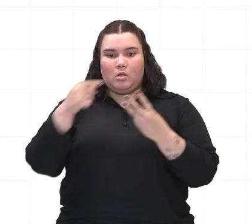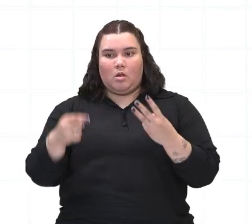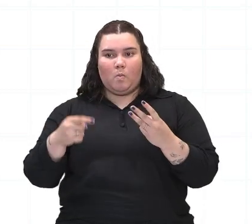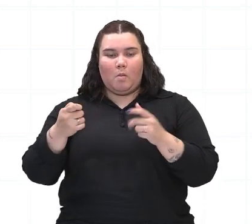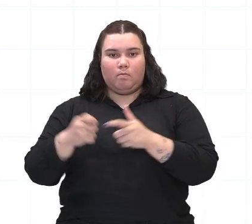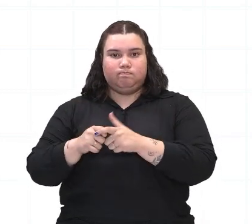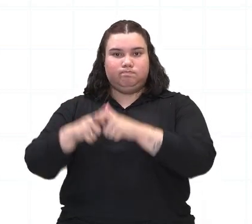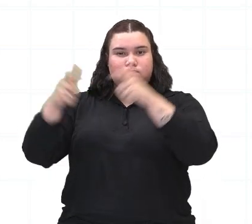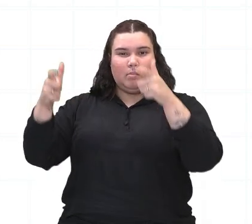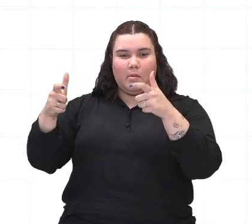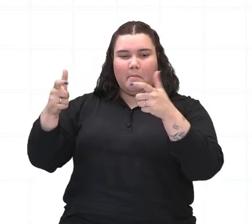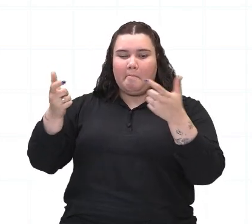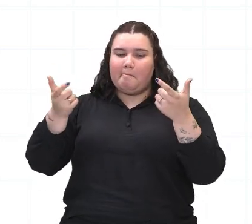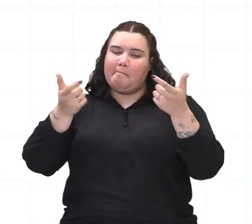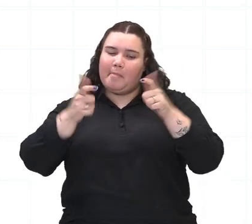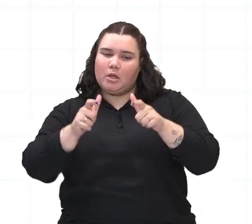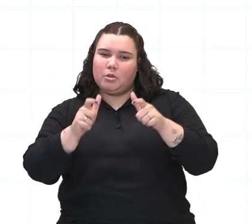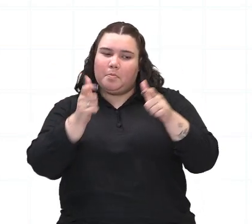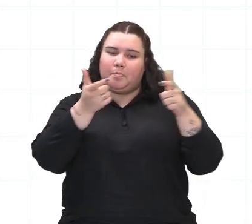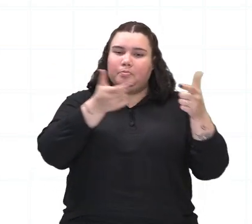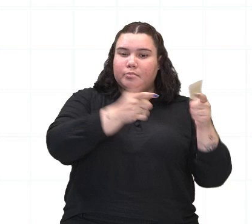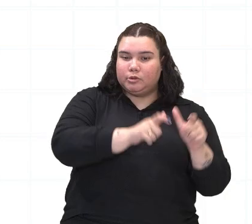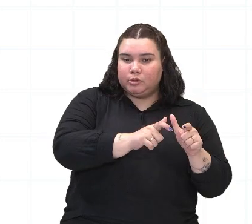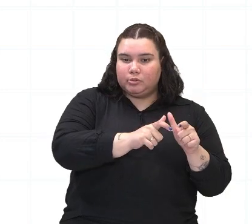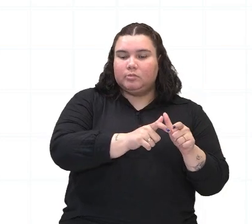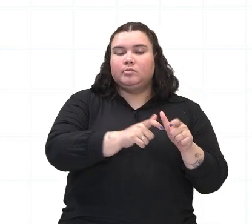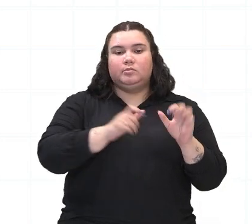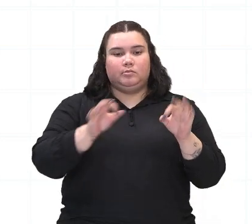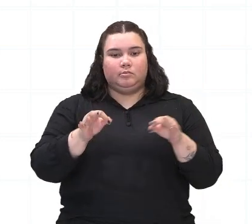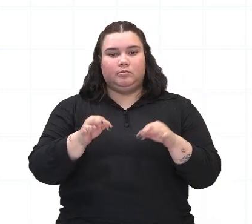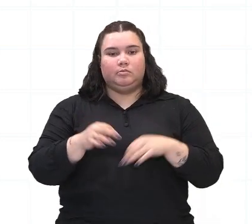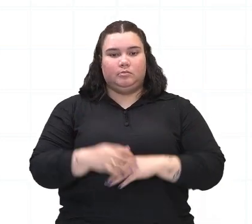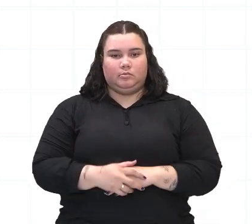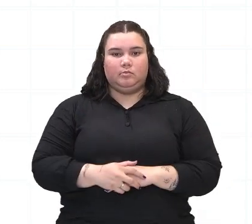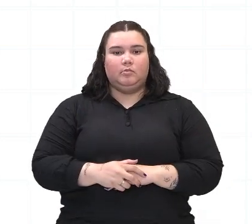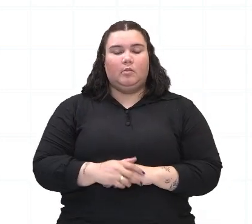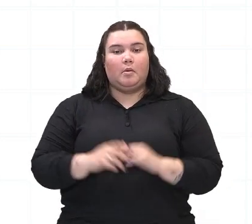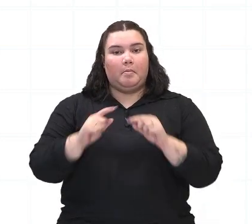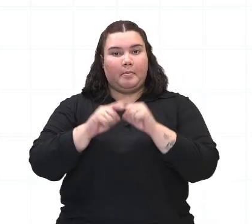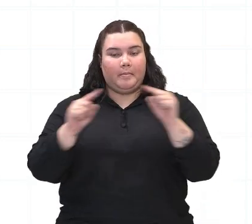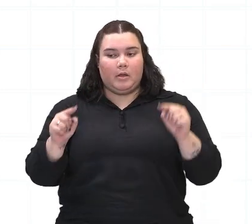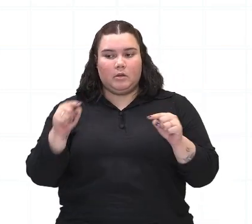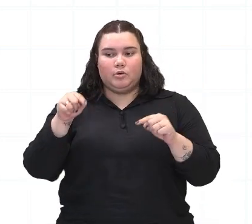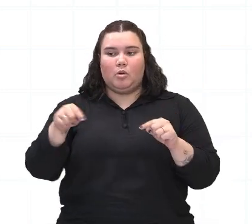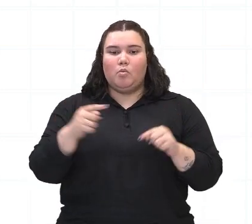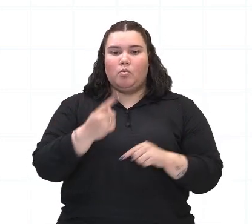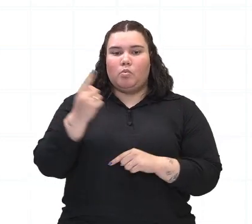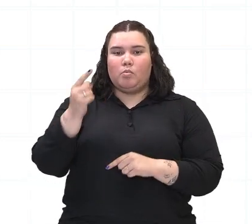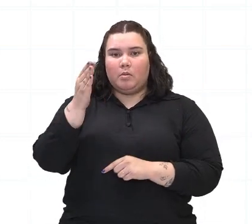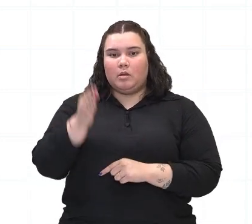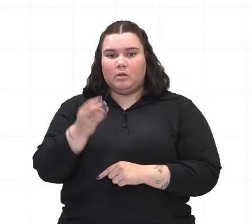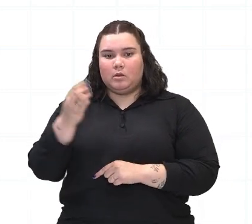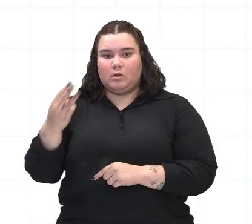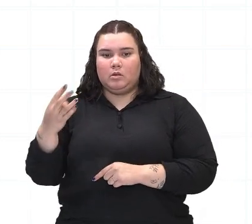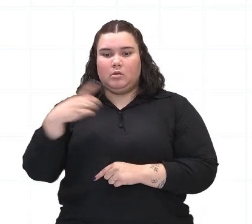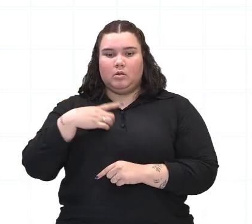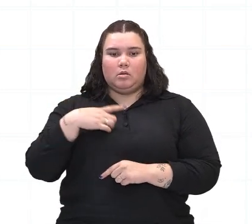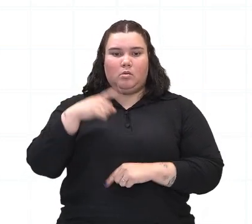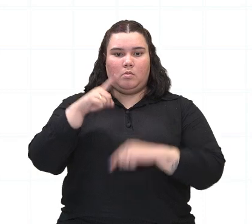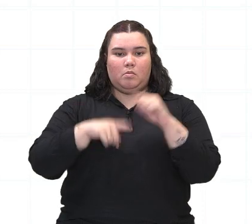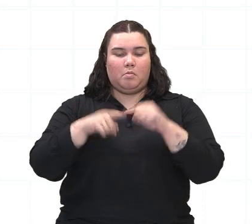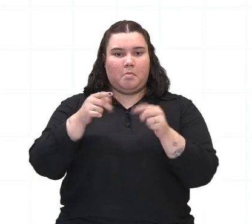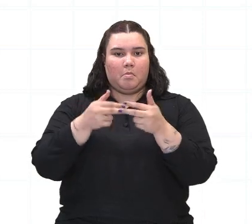a mikerinos né apesar de ser a menor 1 terç dela é revestido por um material